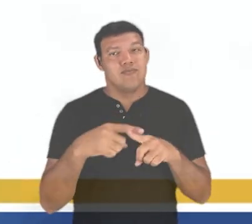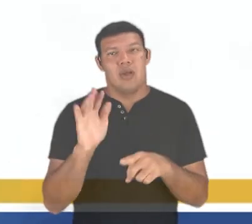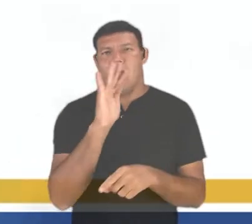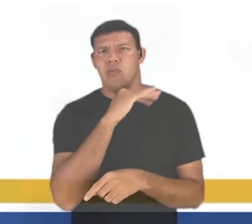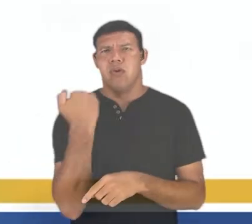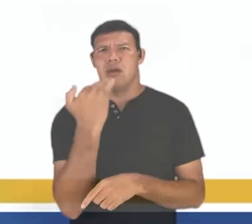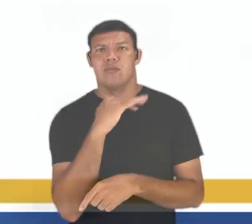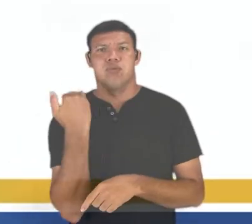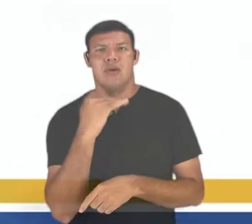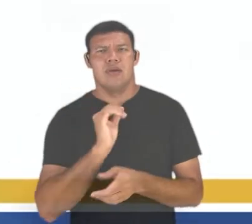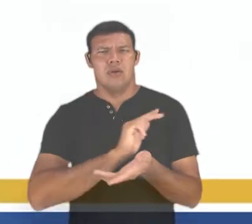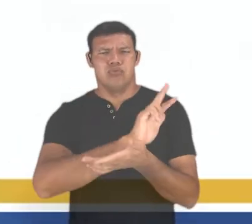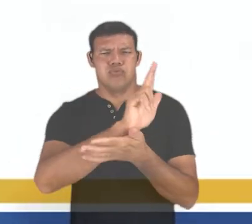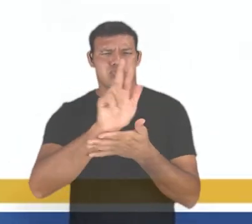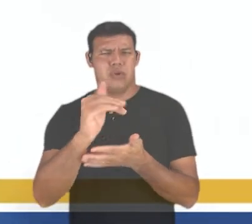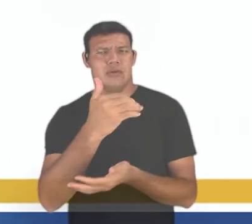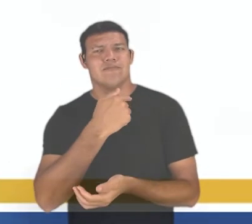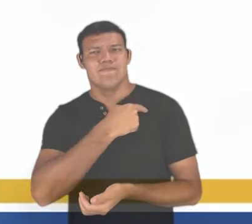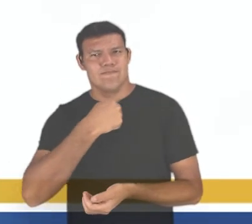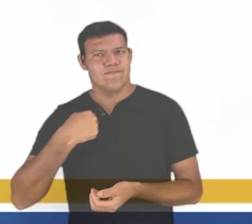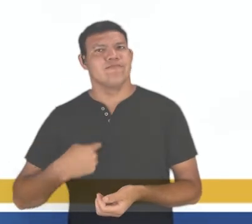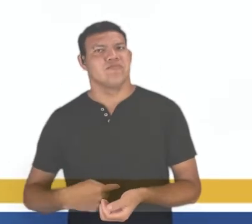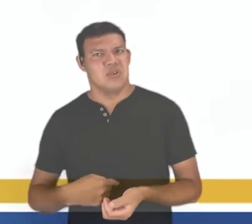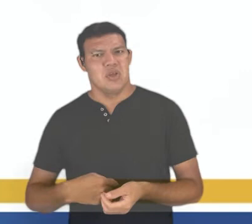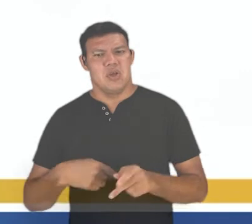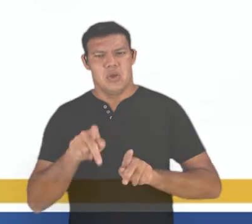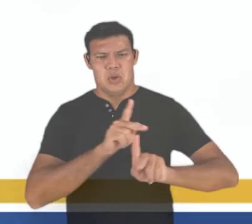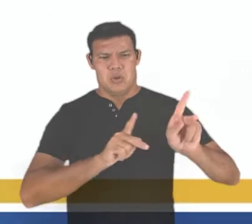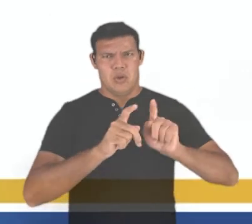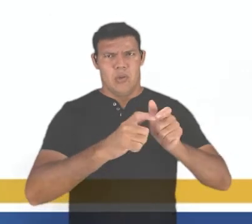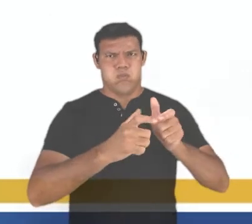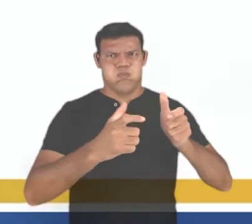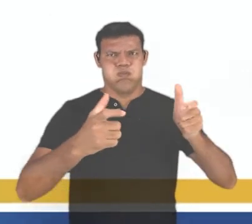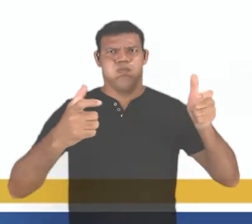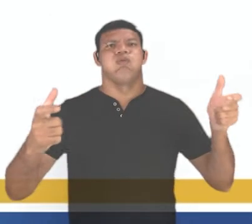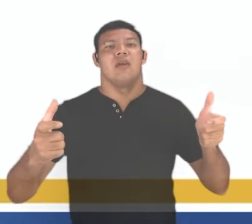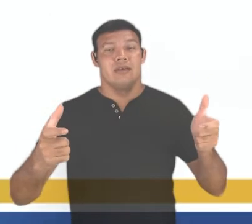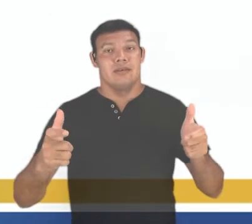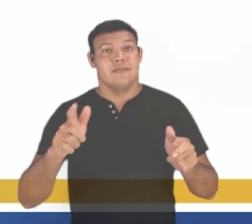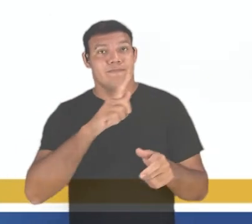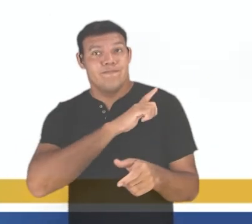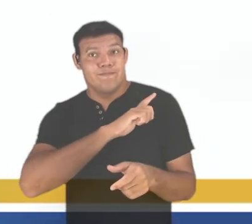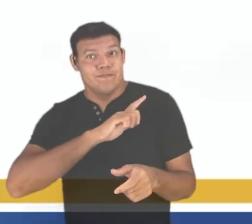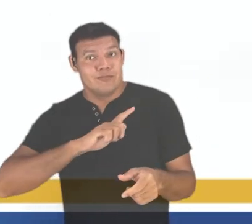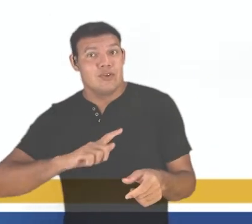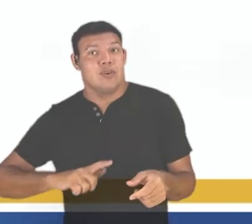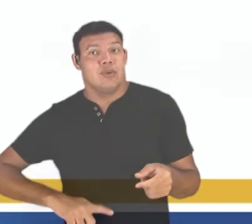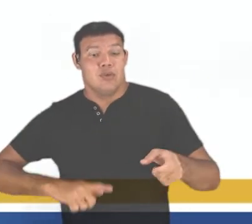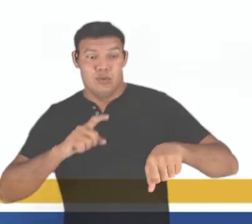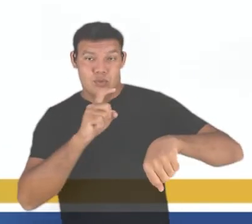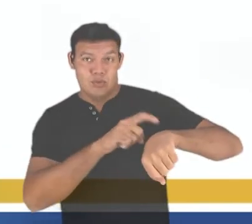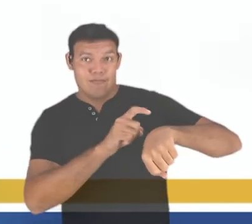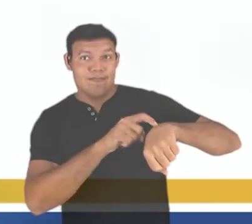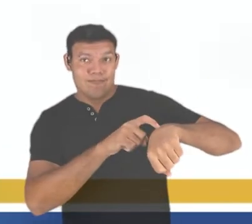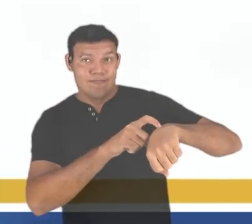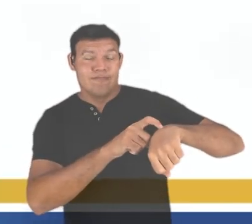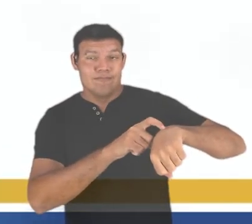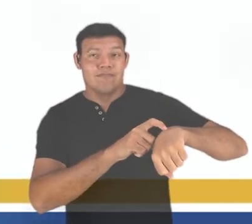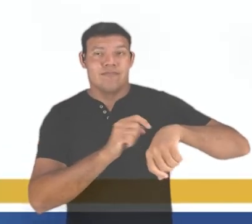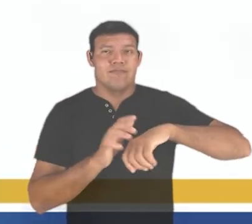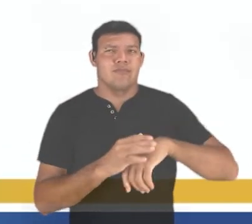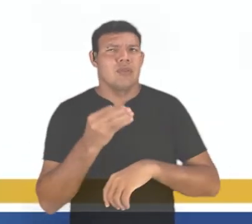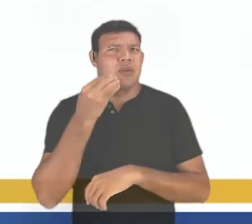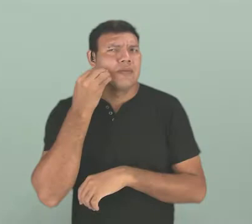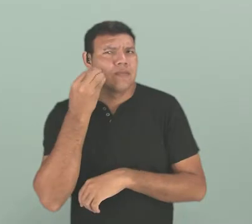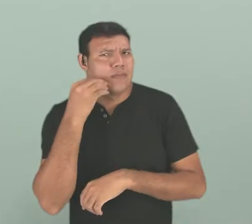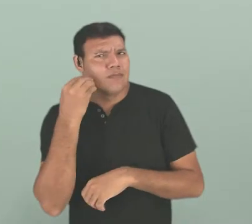aí com a Covid, né? Ainda tem muita gente lá. O governo, na época, deixa eu só voltar aqui antes para falar um pouco da China, o governo, na época,